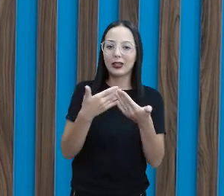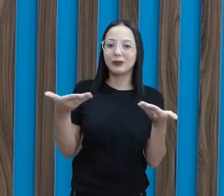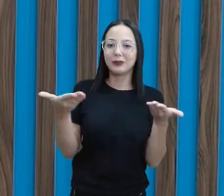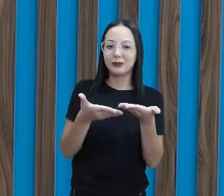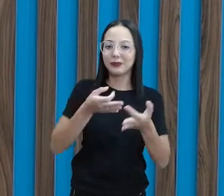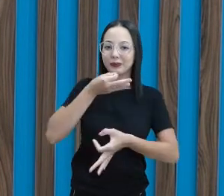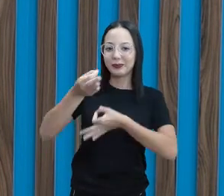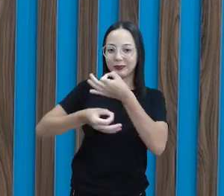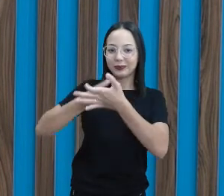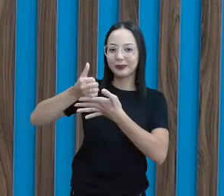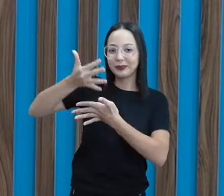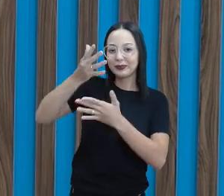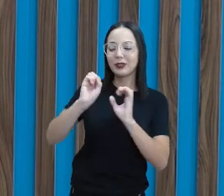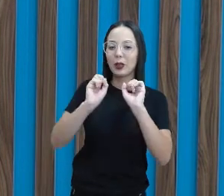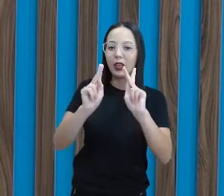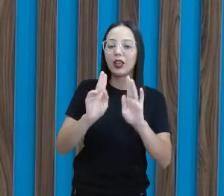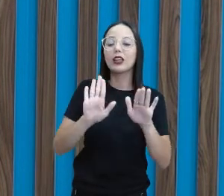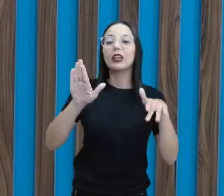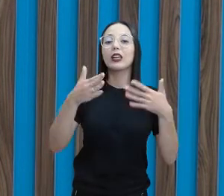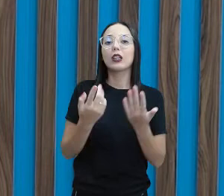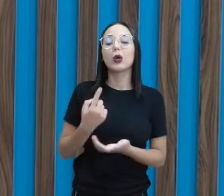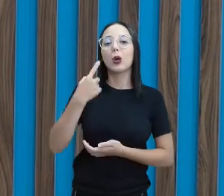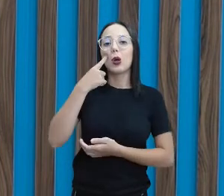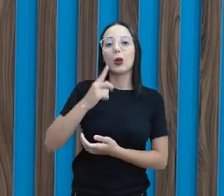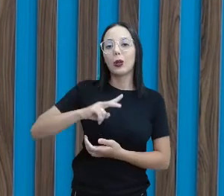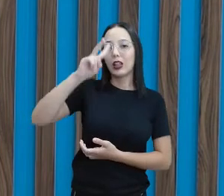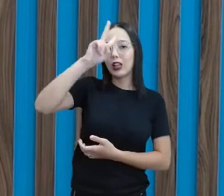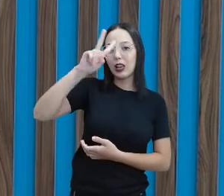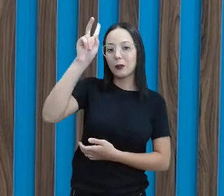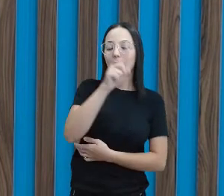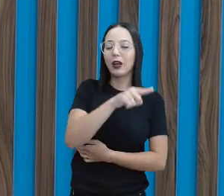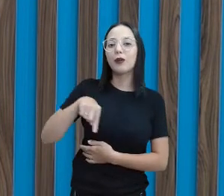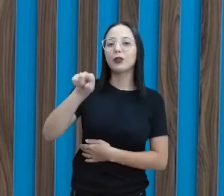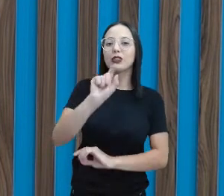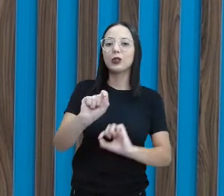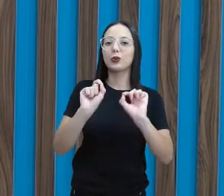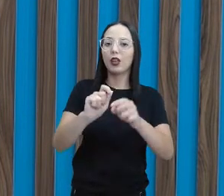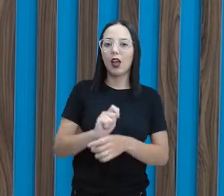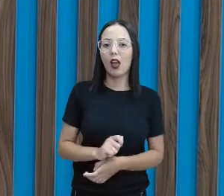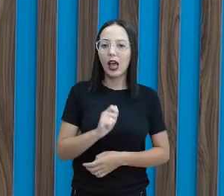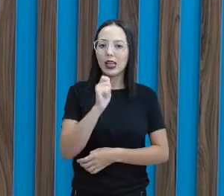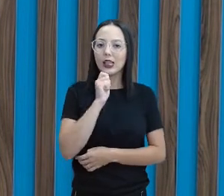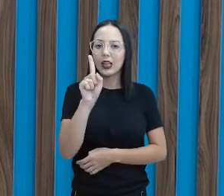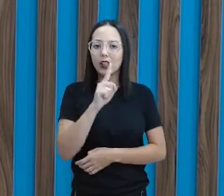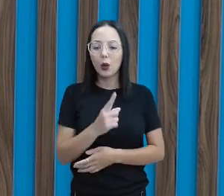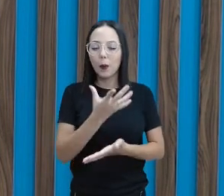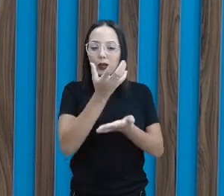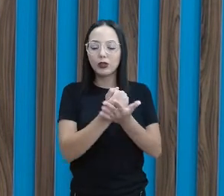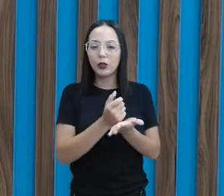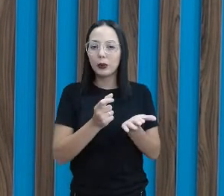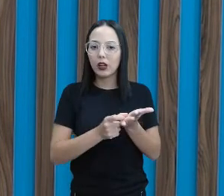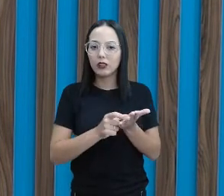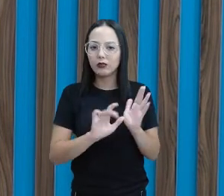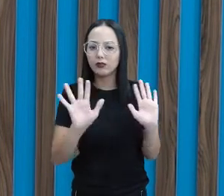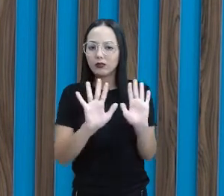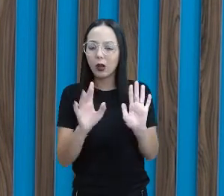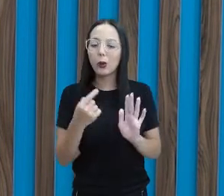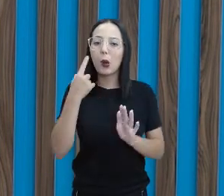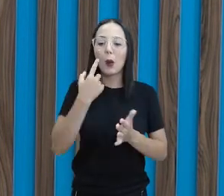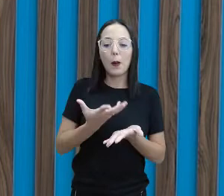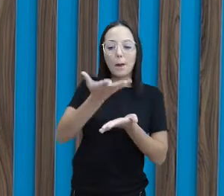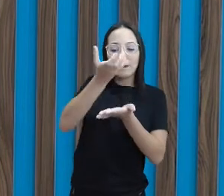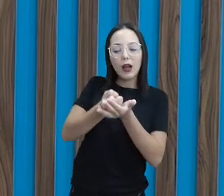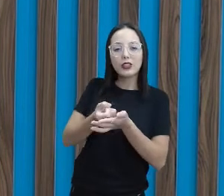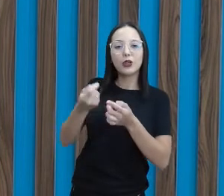aqui no chat. E aí já gostaria de lembrar vocês, né? Quem ainda não baixou o aplicativo, baixa o aplicativo, que é a partir